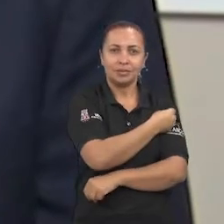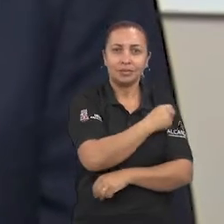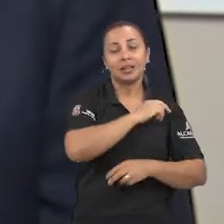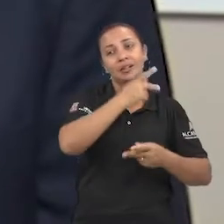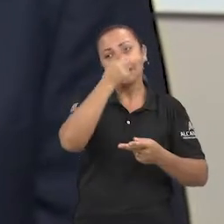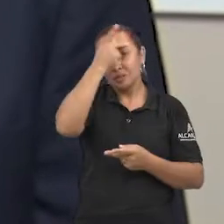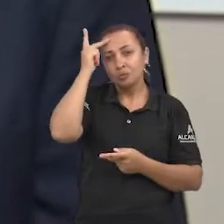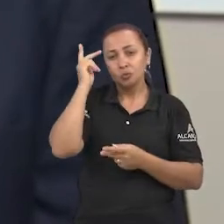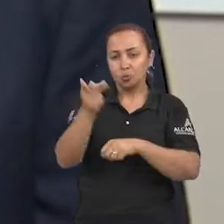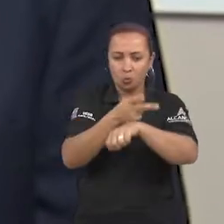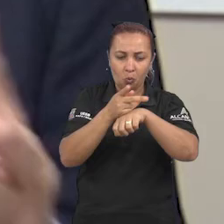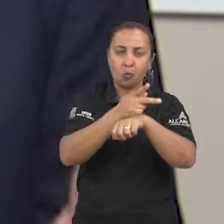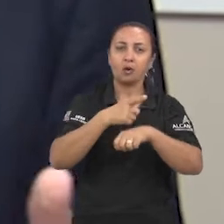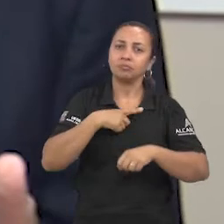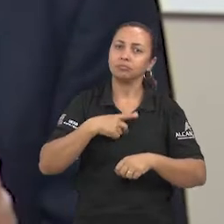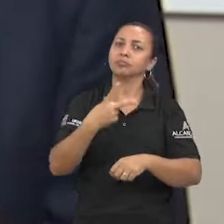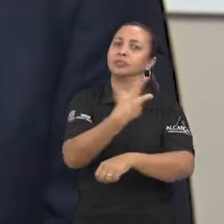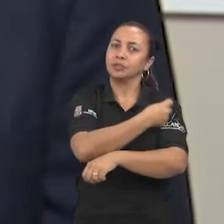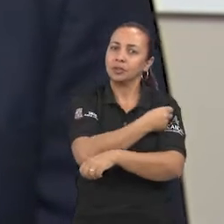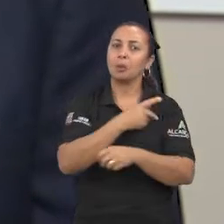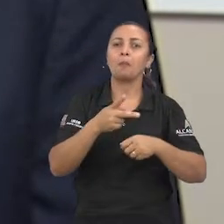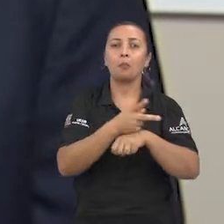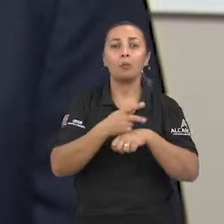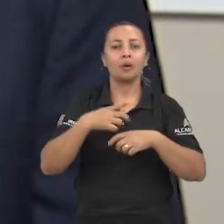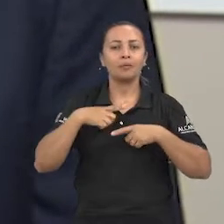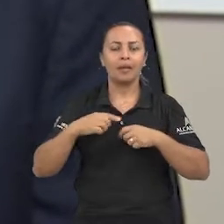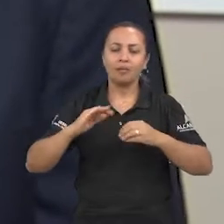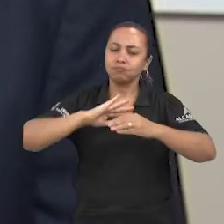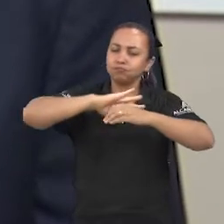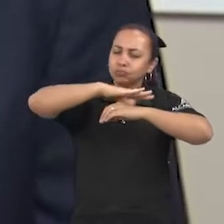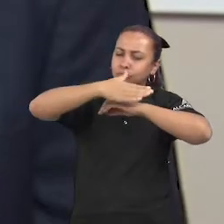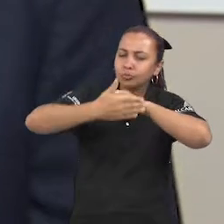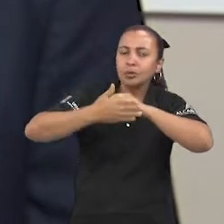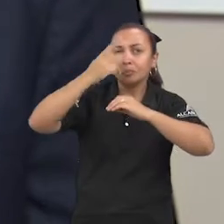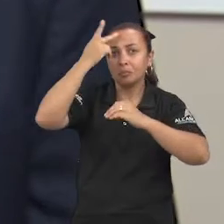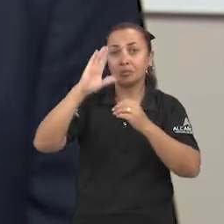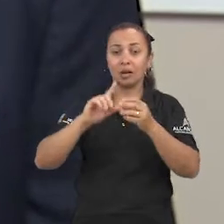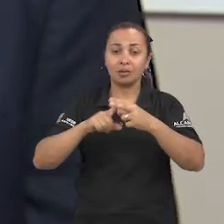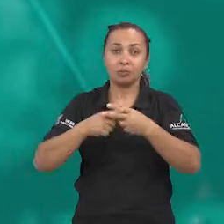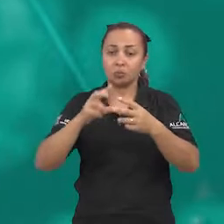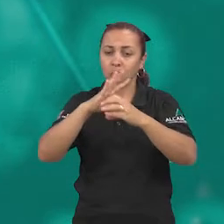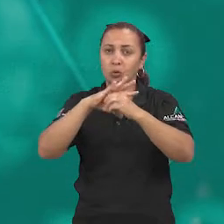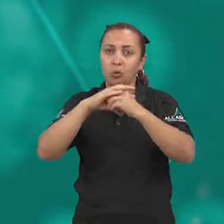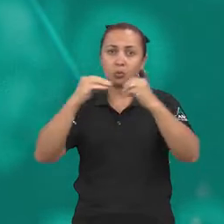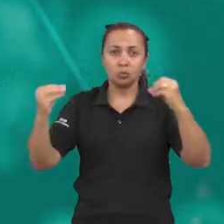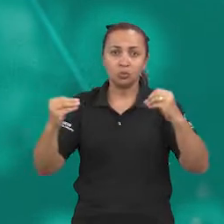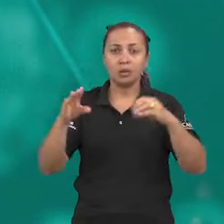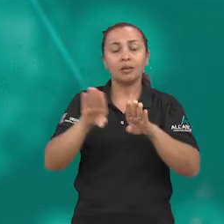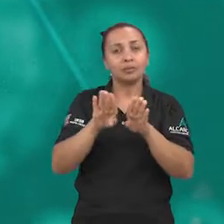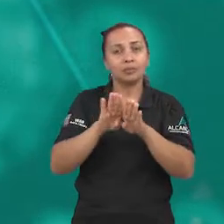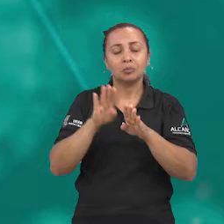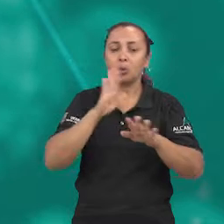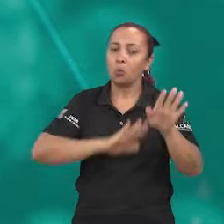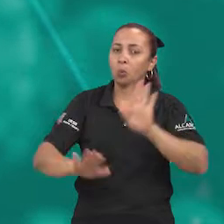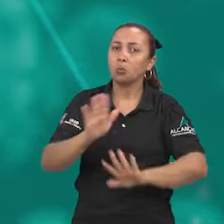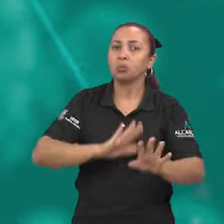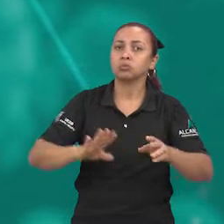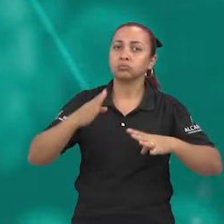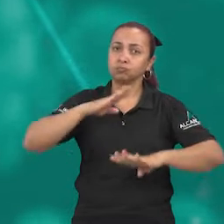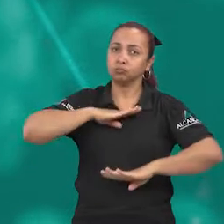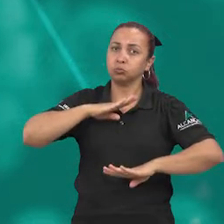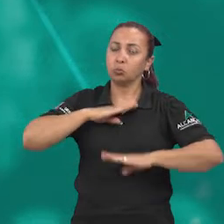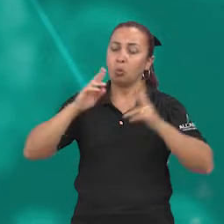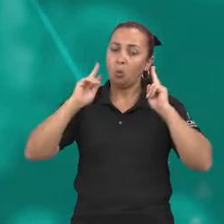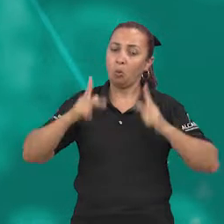cobertura não só de produzir anticorpos, mas também de produzir uma defesa muito mais duradoura. A hipótese inicial era que